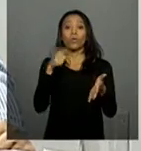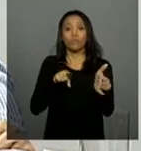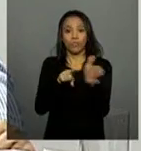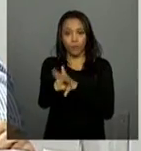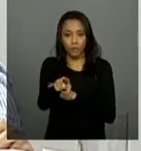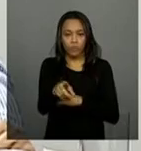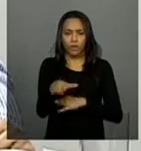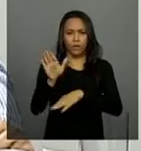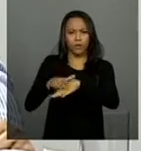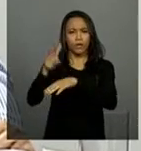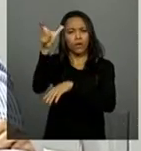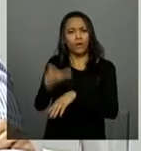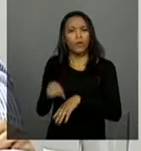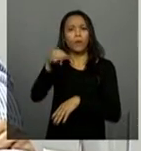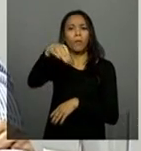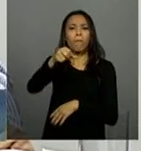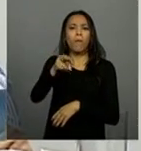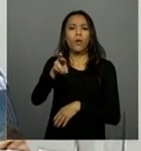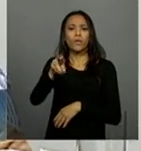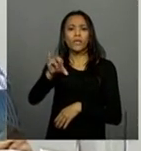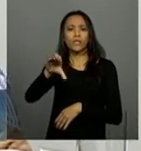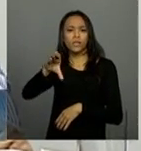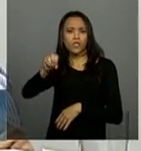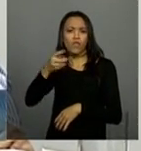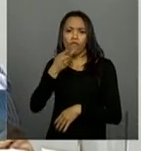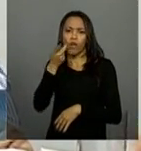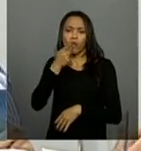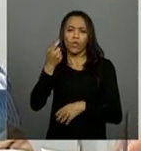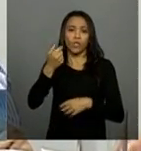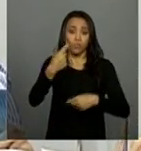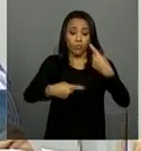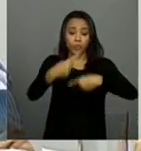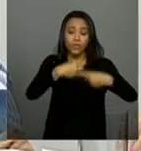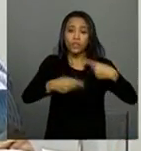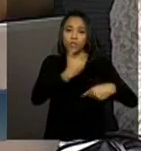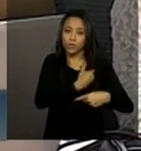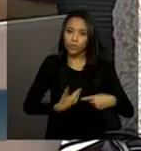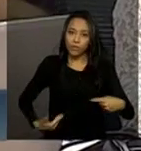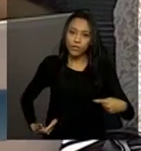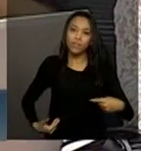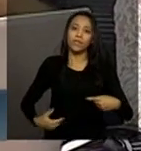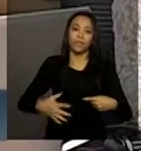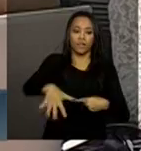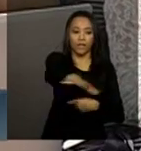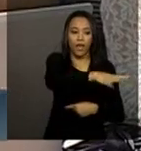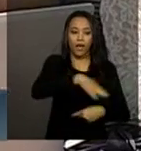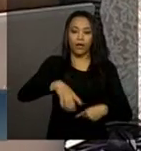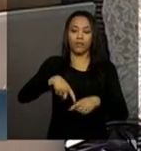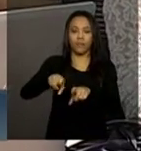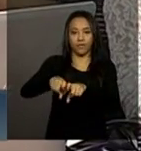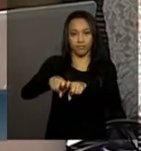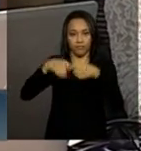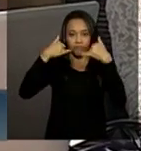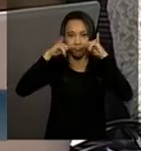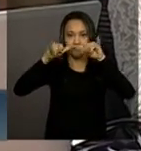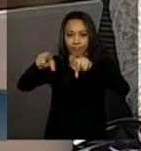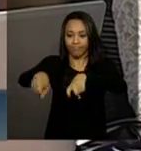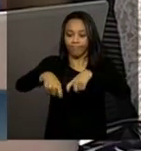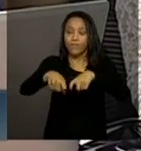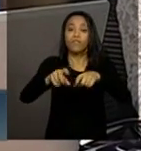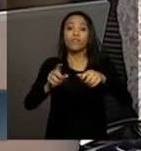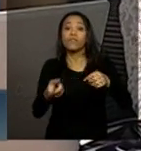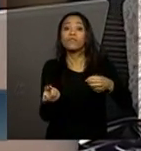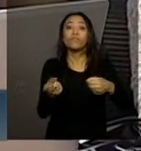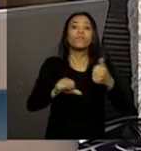das políticas públicas que ajudaram as pastagens a virar agricultura, né? Falou dos sistemas integrados. A gente tem